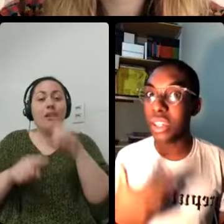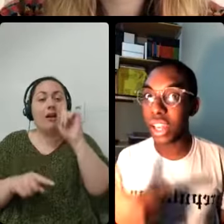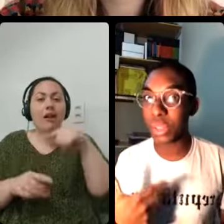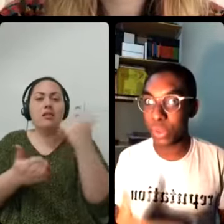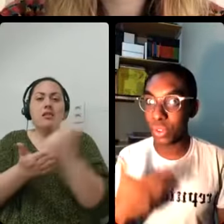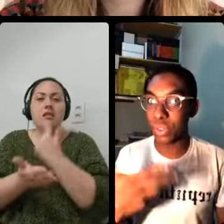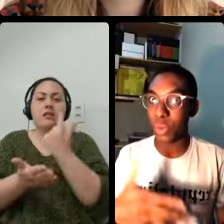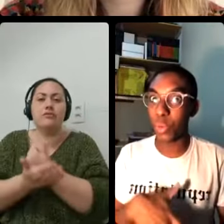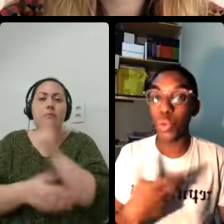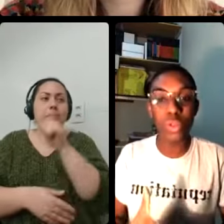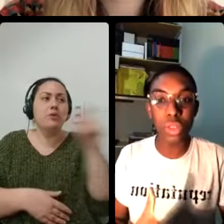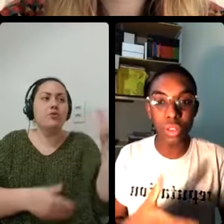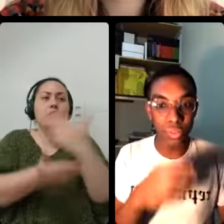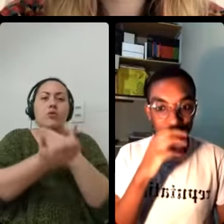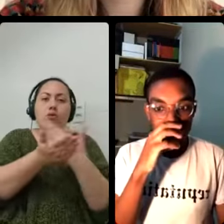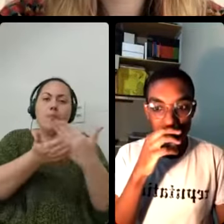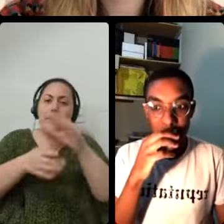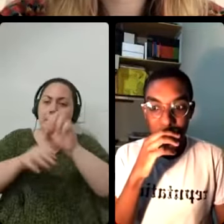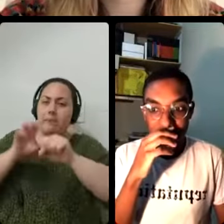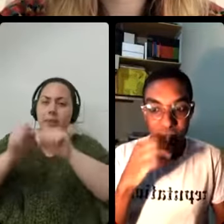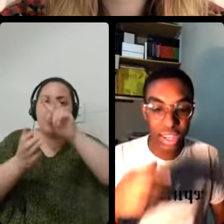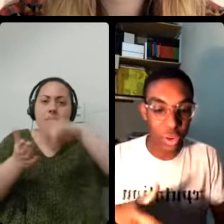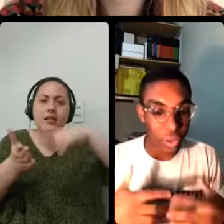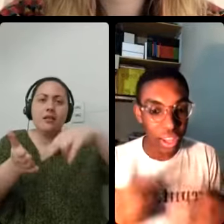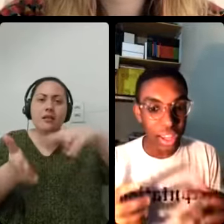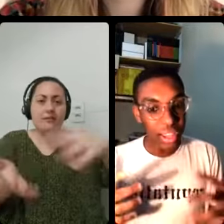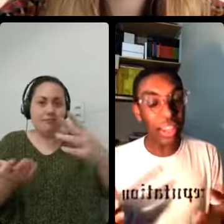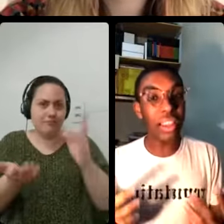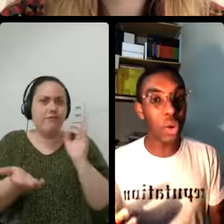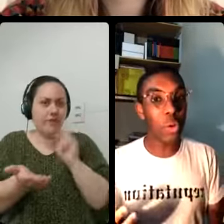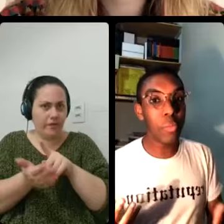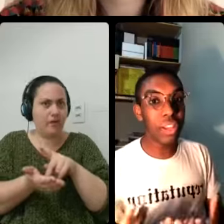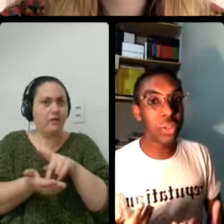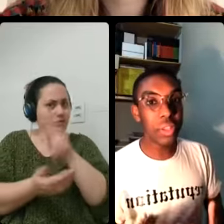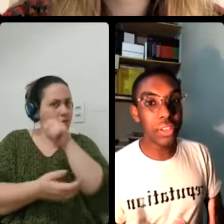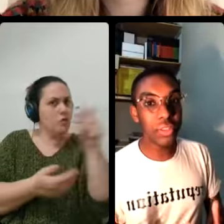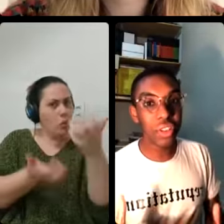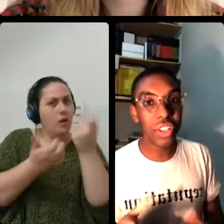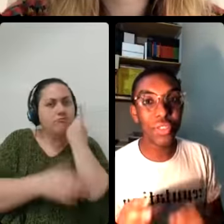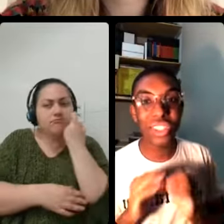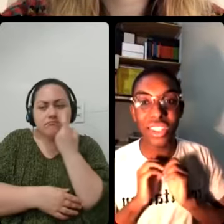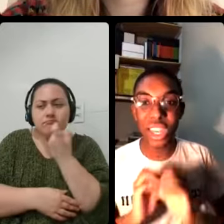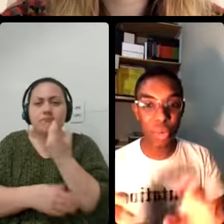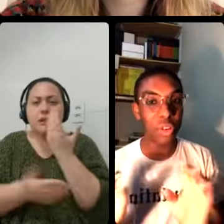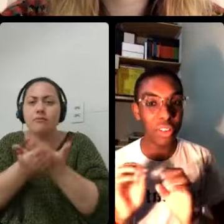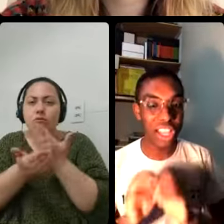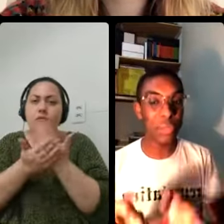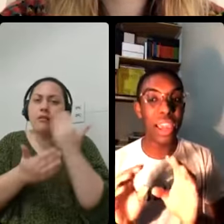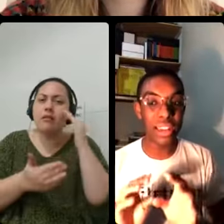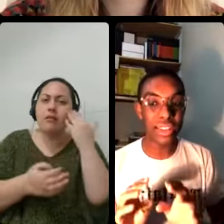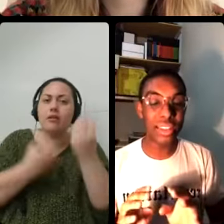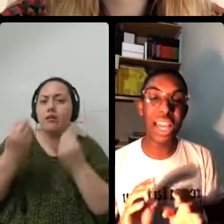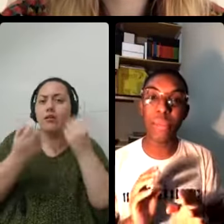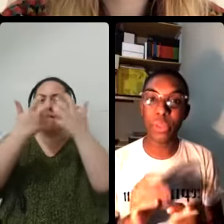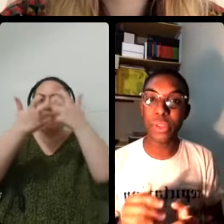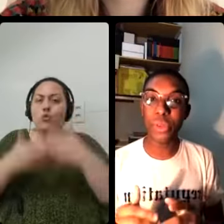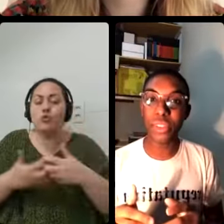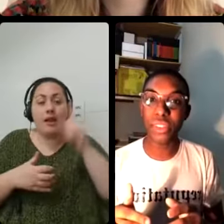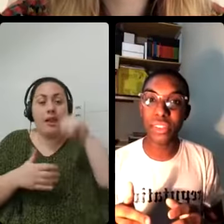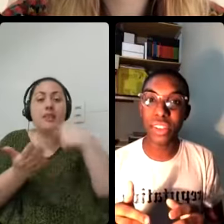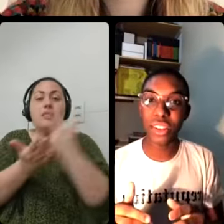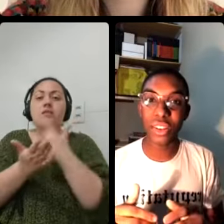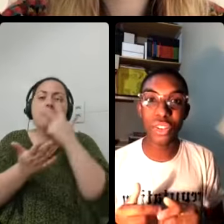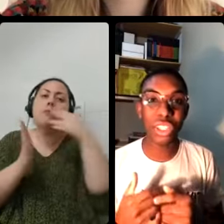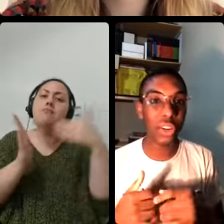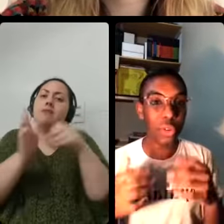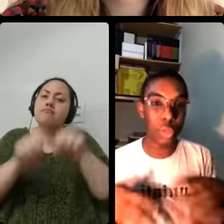consumir e que as pessoas consumiram. Assim, elas quiseram entender um pouco mais sobre isso. Foi um livro que quebrou as barreiras, assim, sabe? As